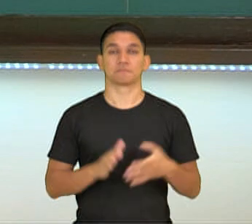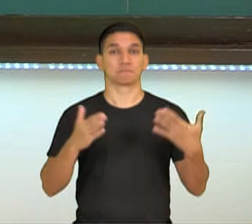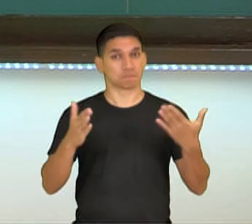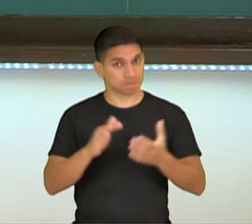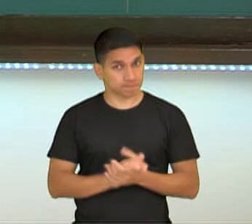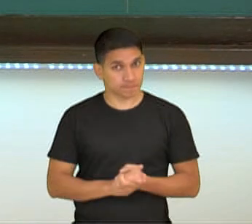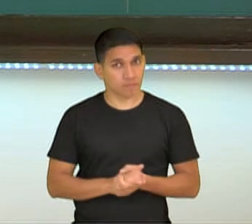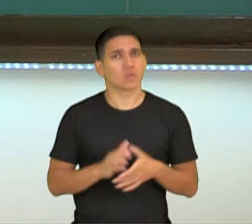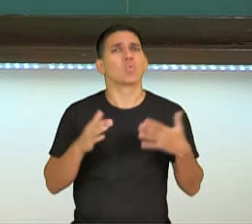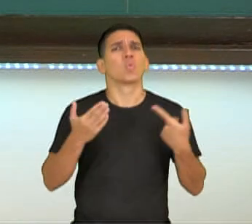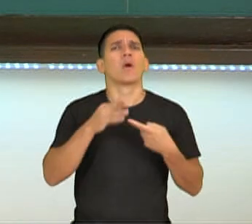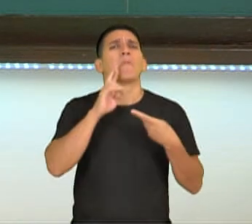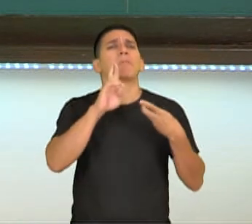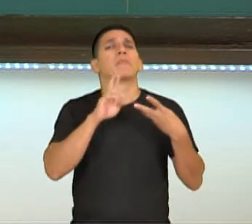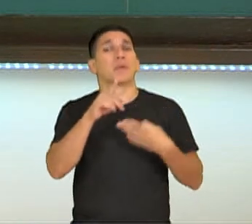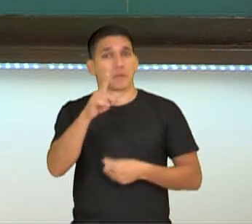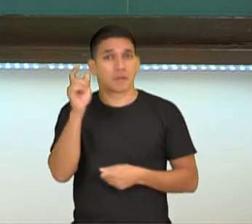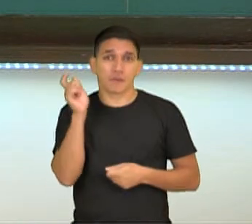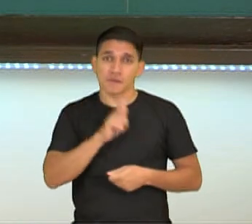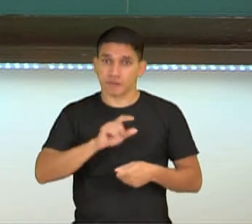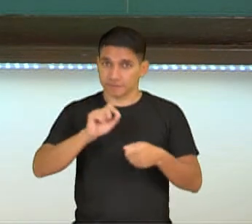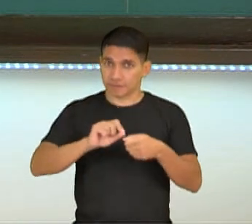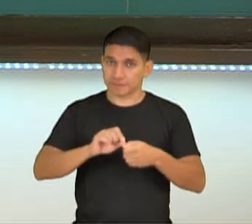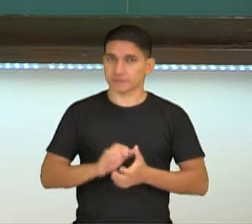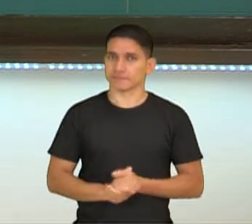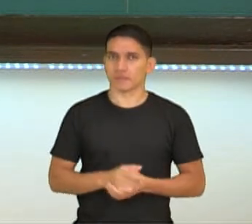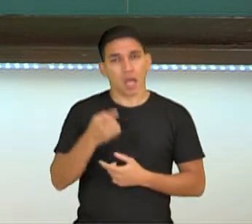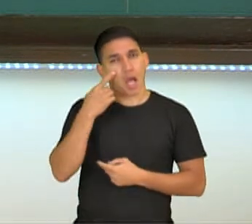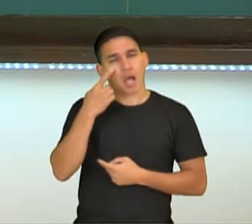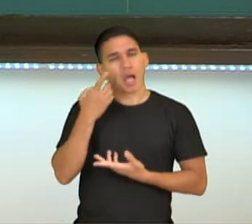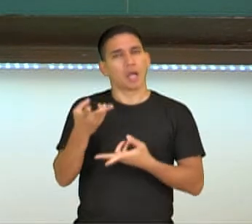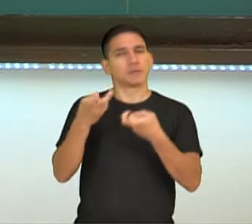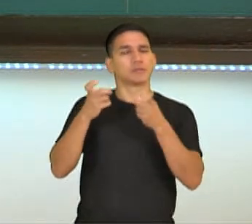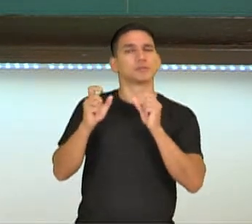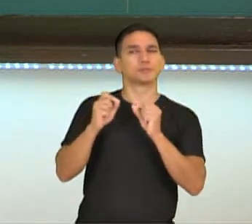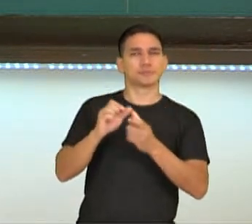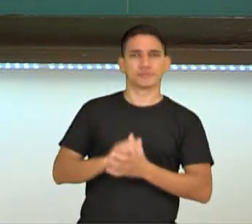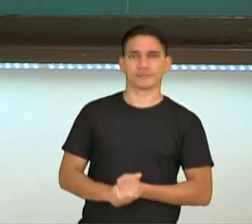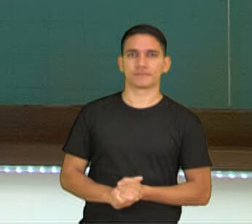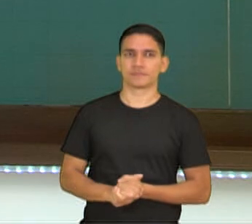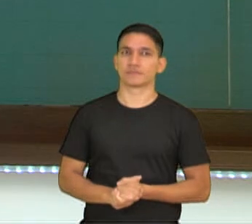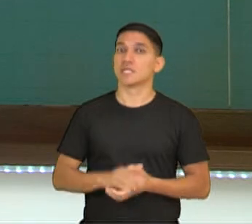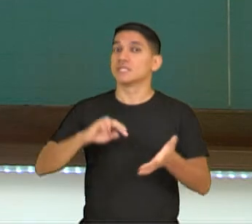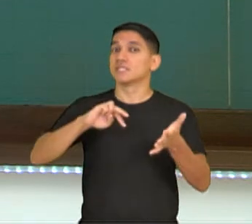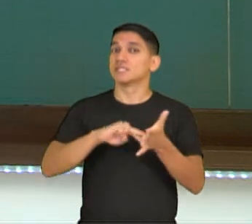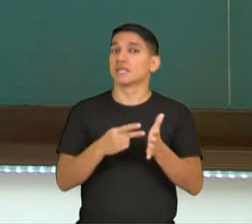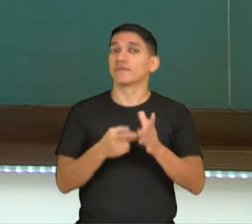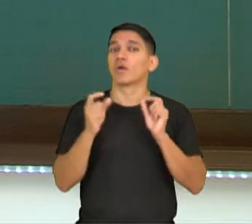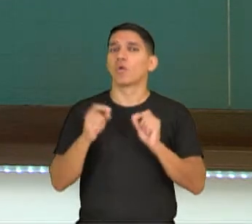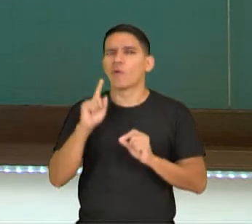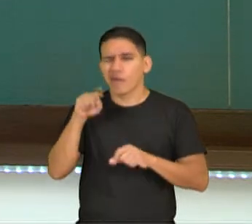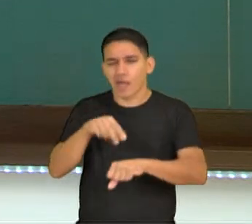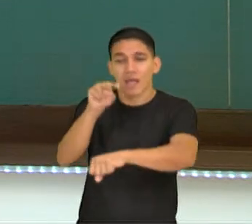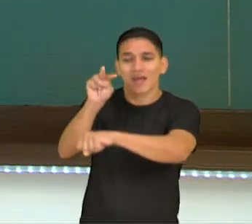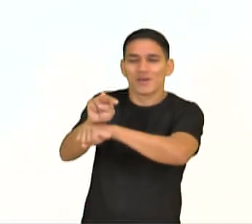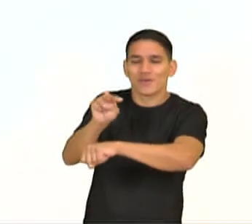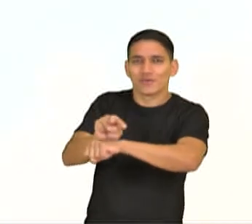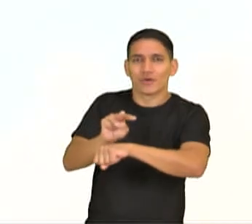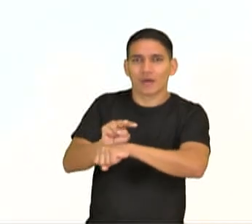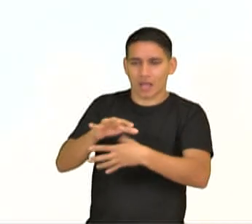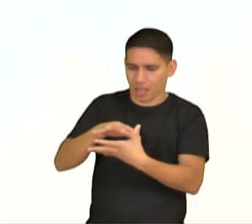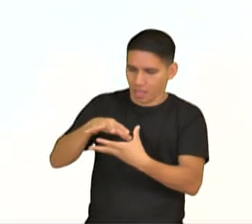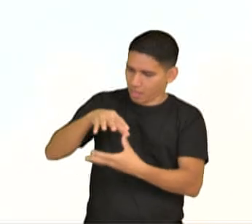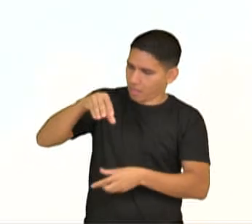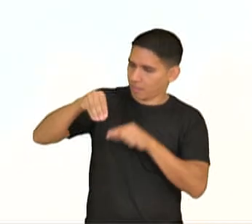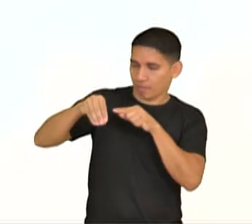Então, estudante, qual foi a resposta que você marcou? Vamos ver aqui uma possibilidade. Significa o cuidado com a alma que a